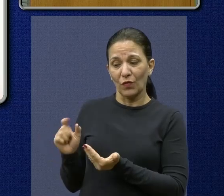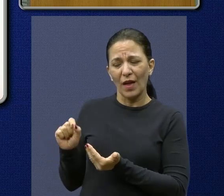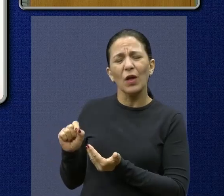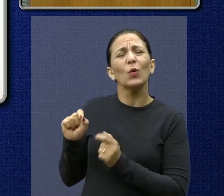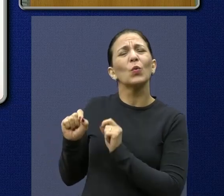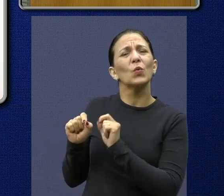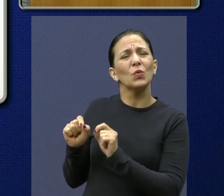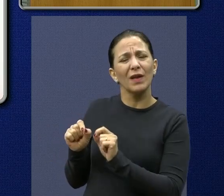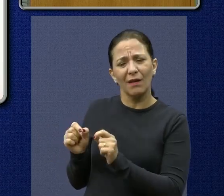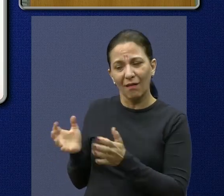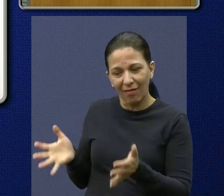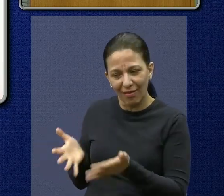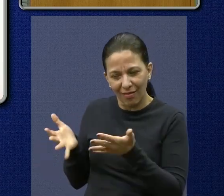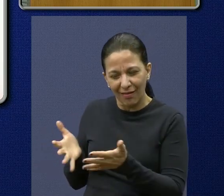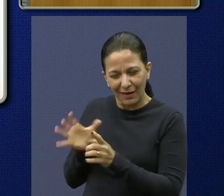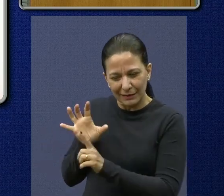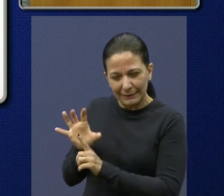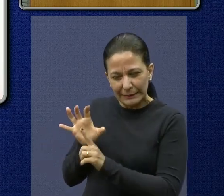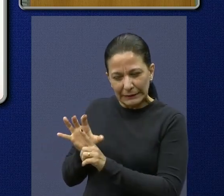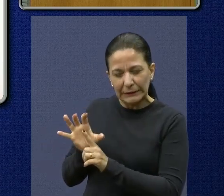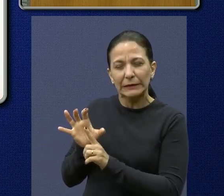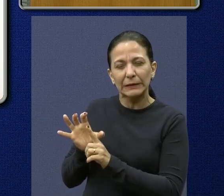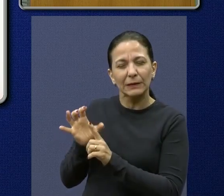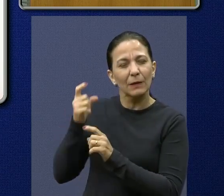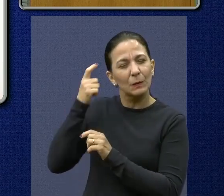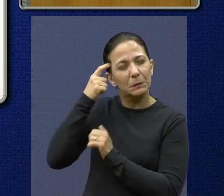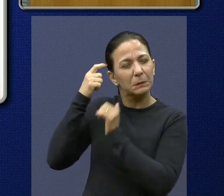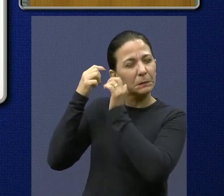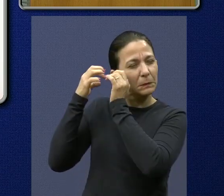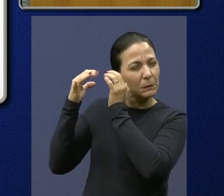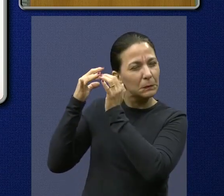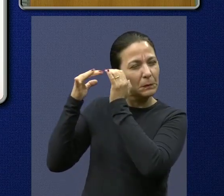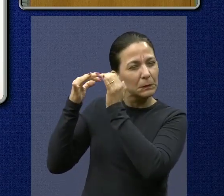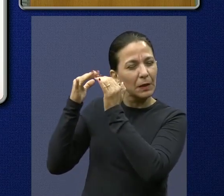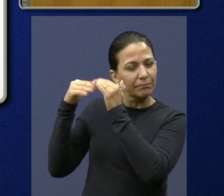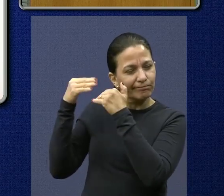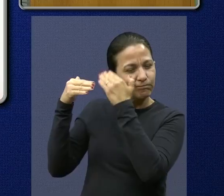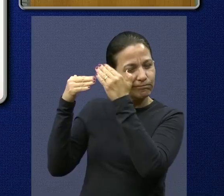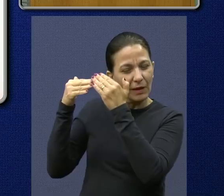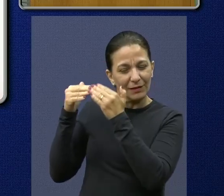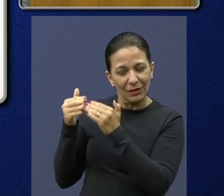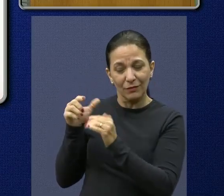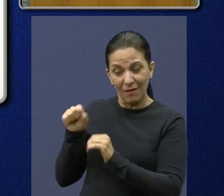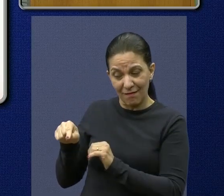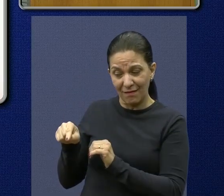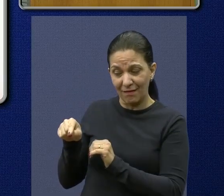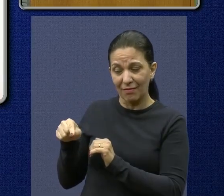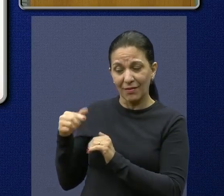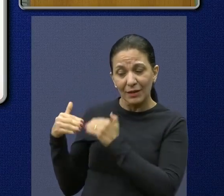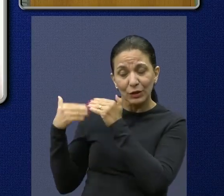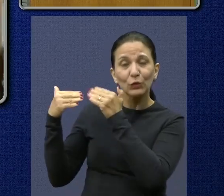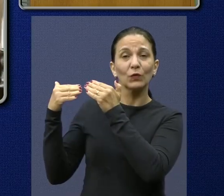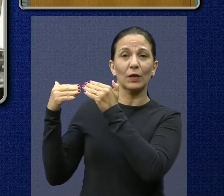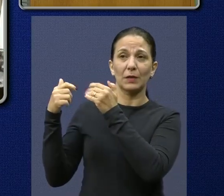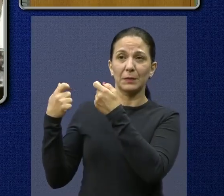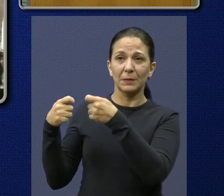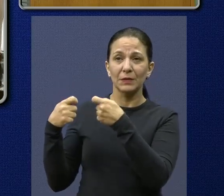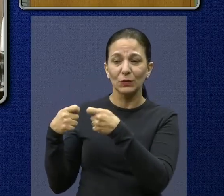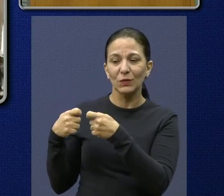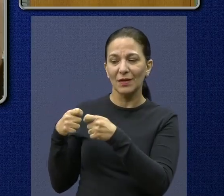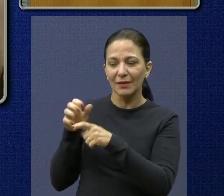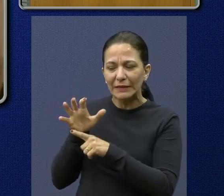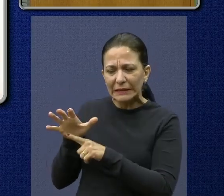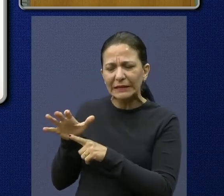Quanto menos idade, mais vulnerável para o cérebro lá, em maturação e etc. Agora, a prevenção